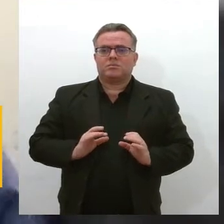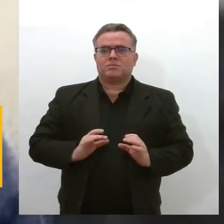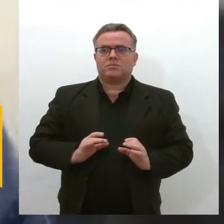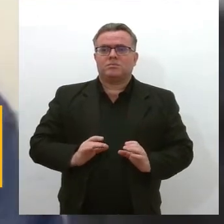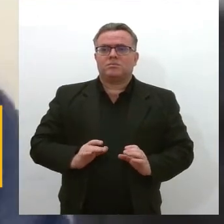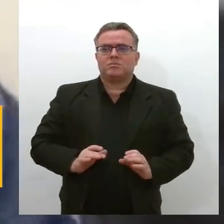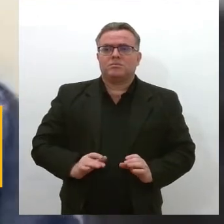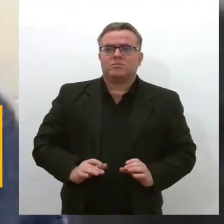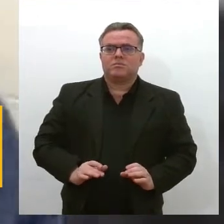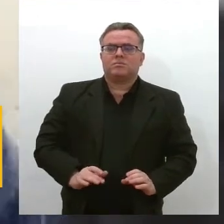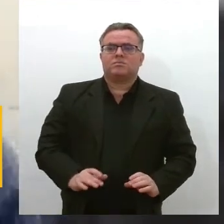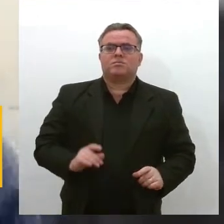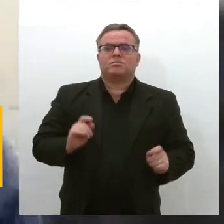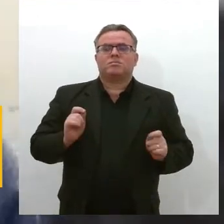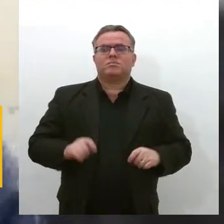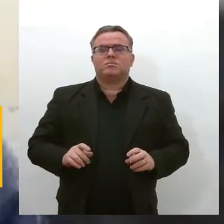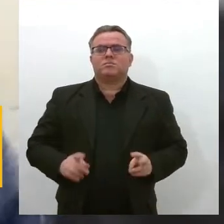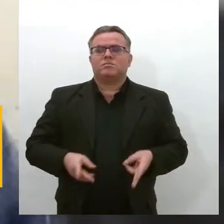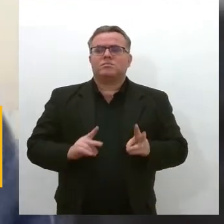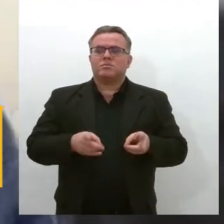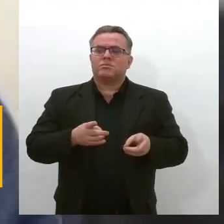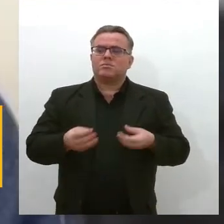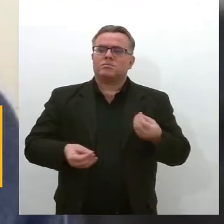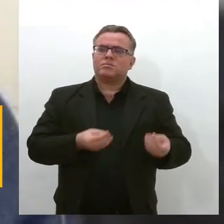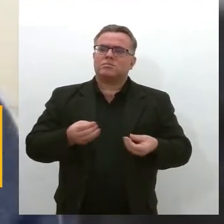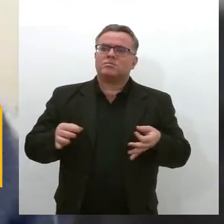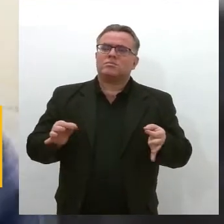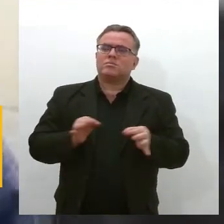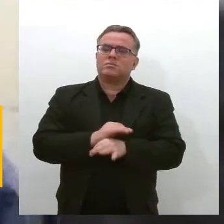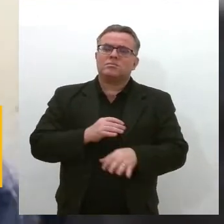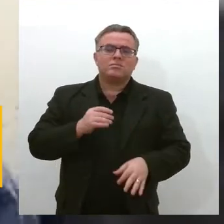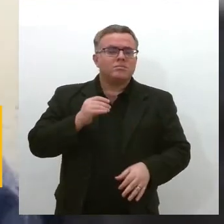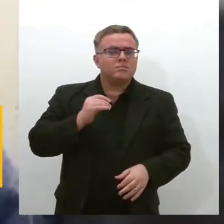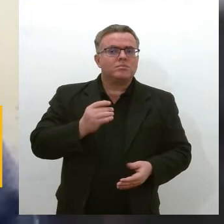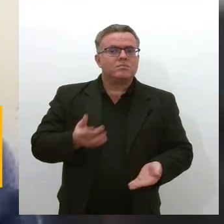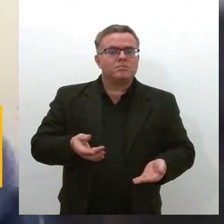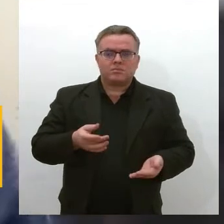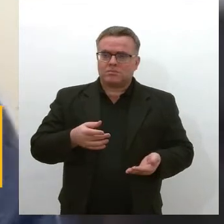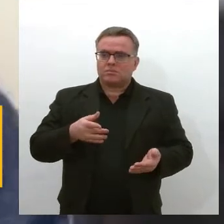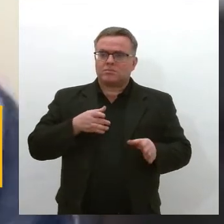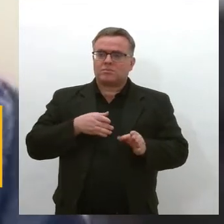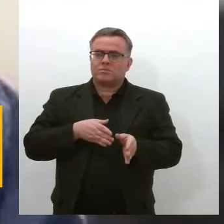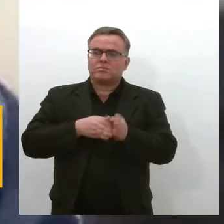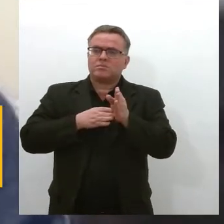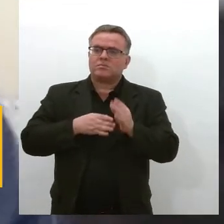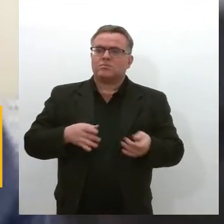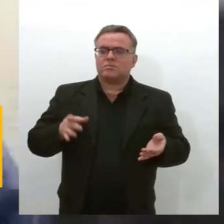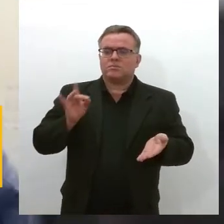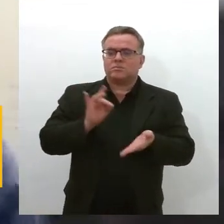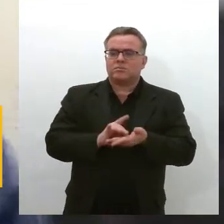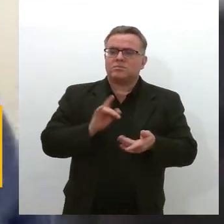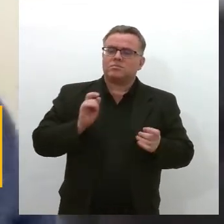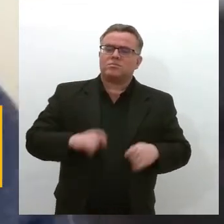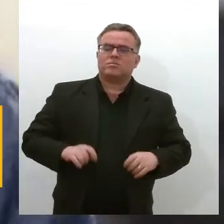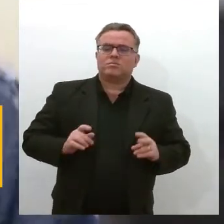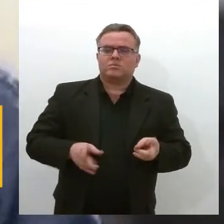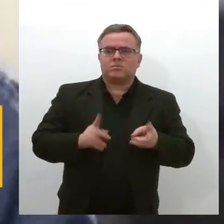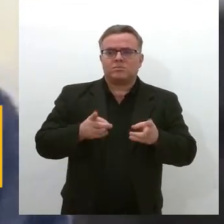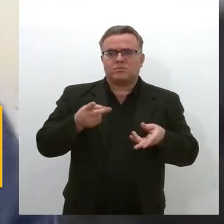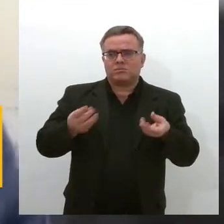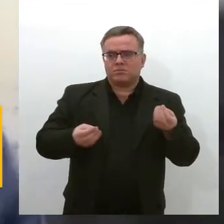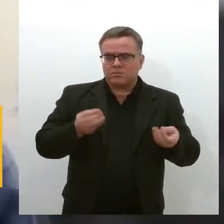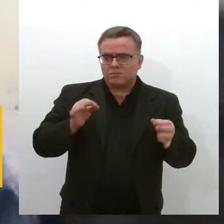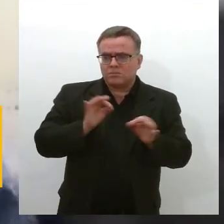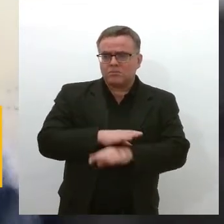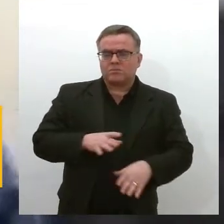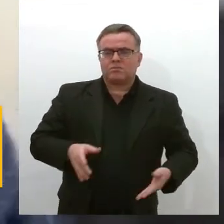essa pessoa apresenta. Então, identificando é uma maneira ideal de você acolher essa pessoa e direcionar. Como eu disse, a pessoa que tem